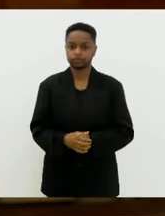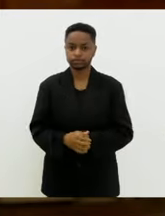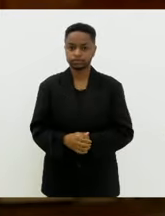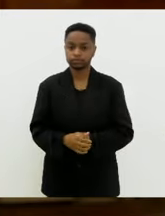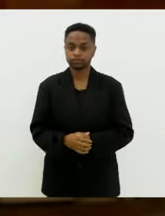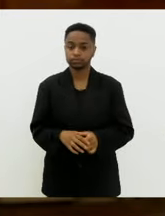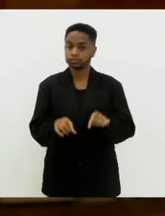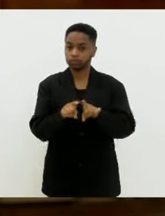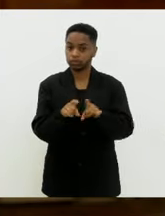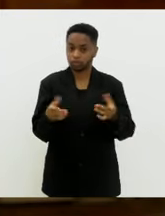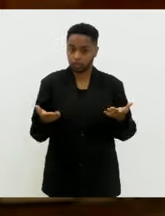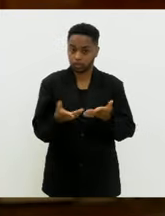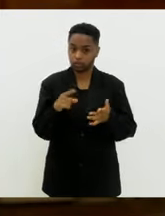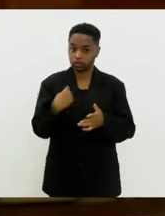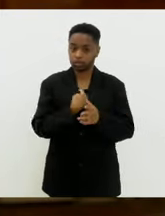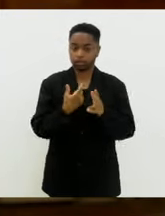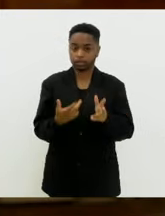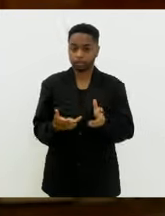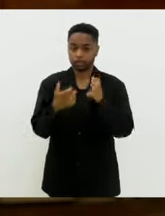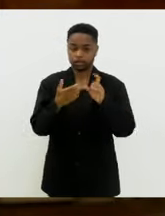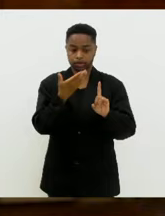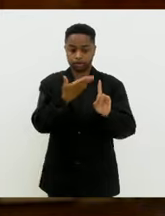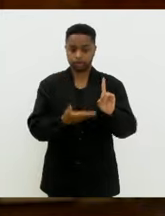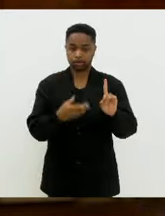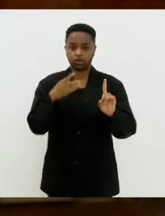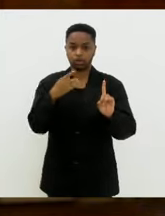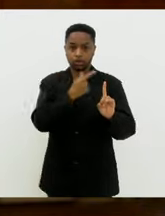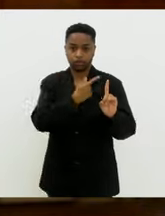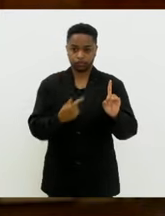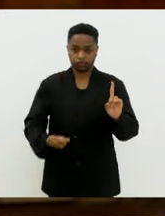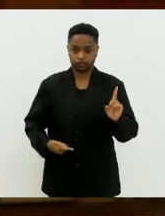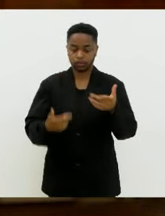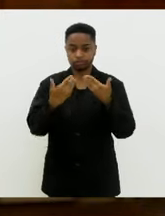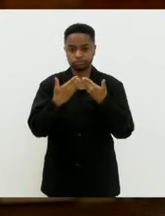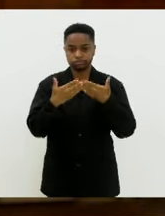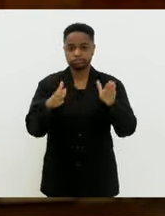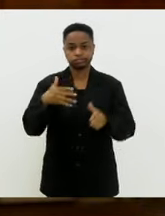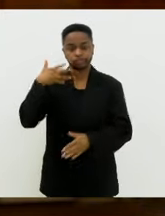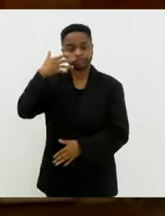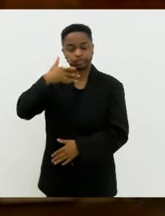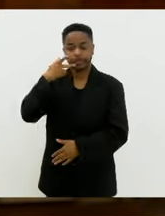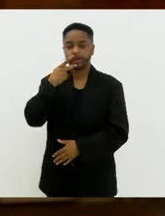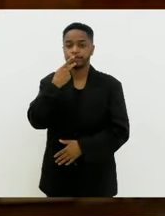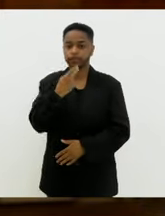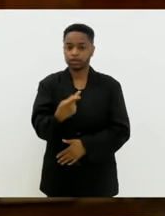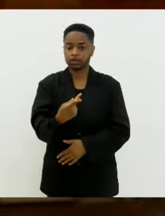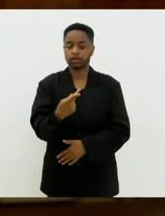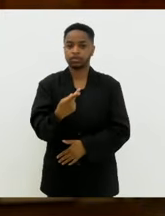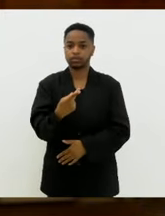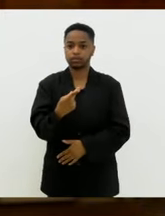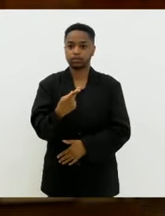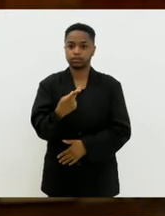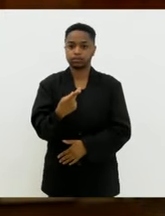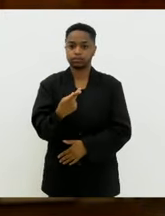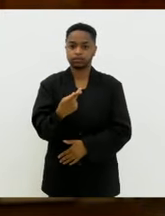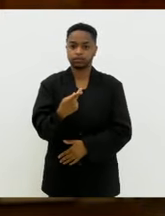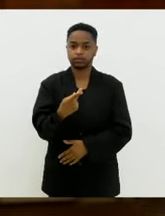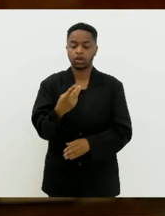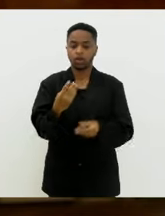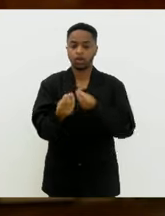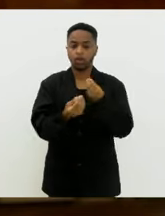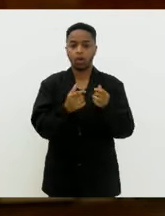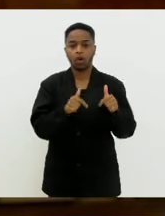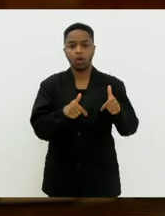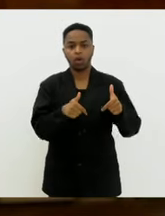vimos hoje aqui o governador abrir os trabalhos legislativos falando o quanto que o seu mandato,